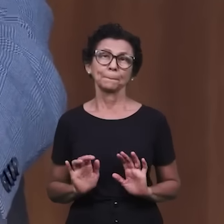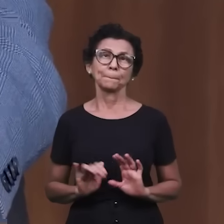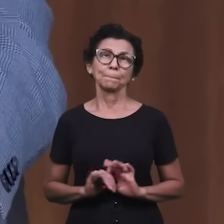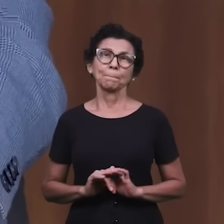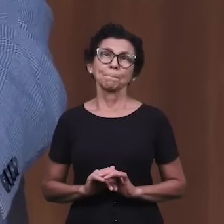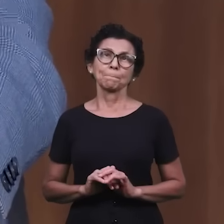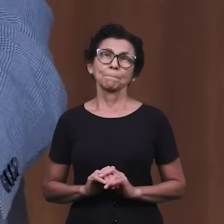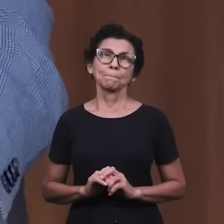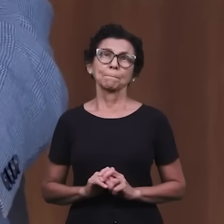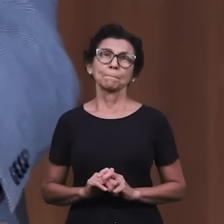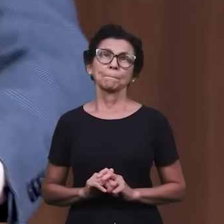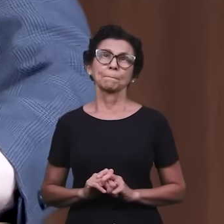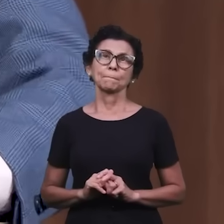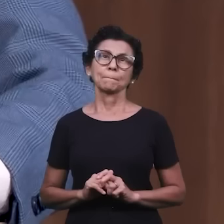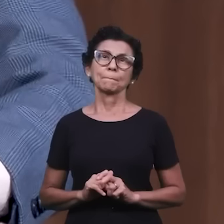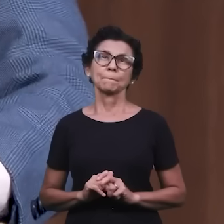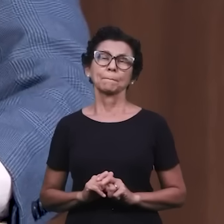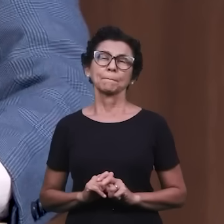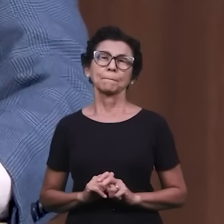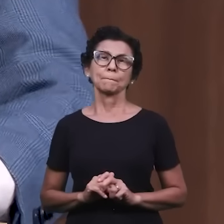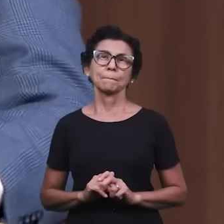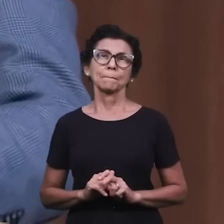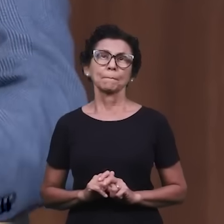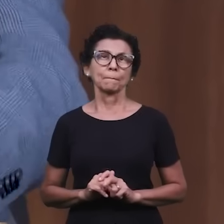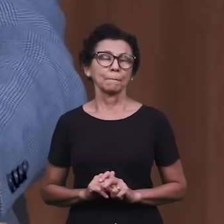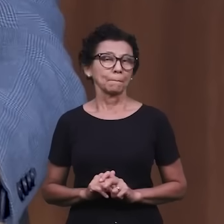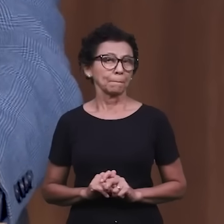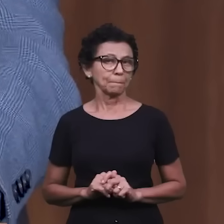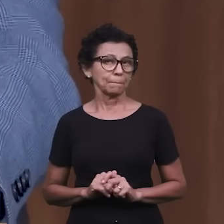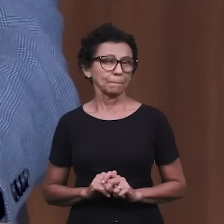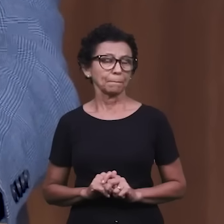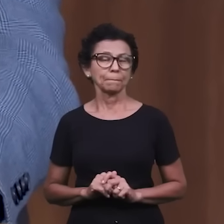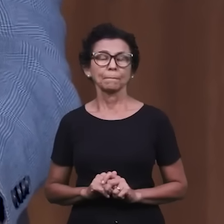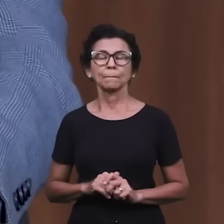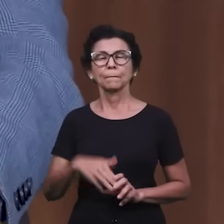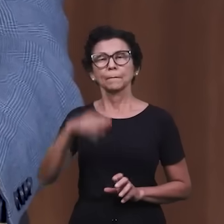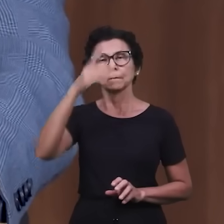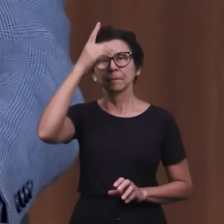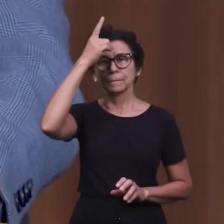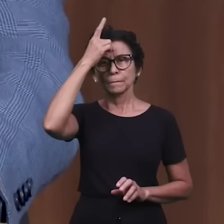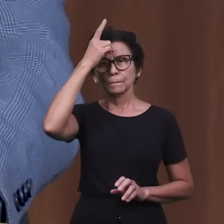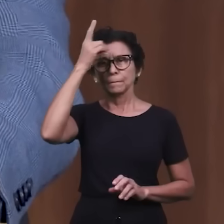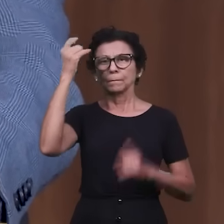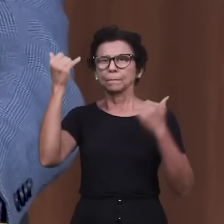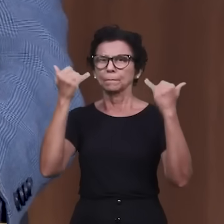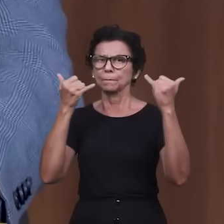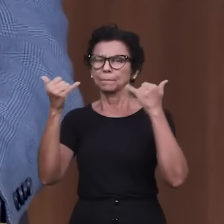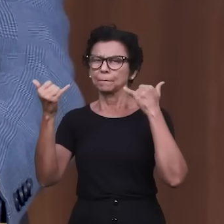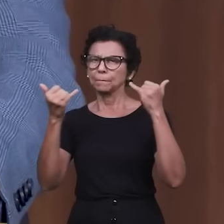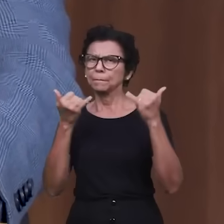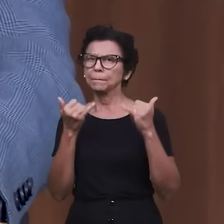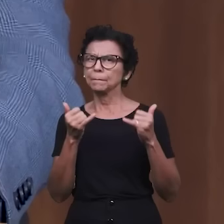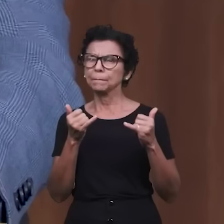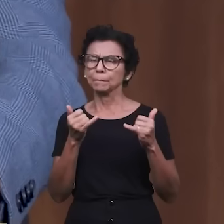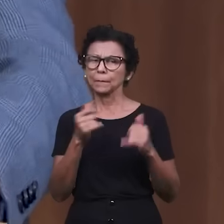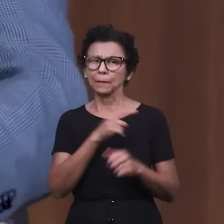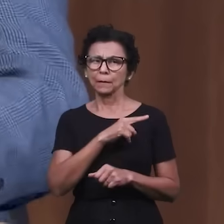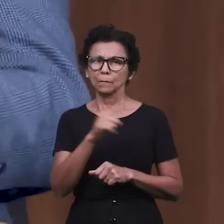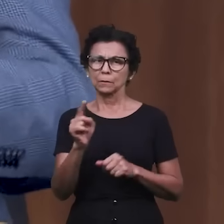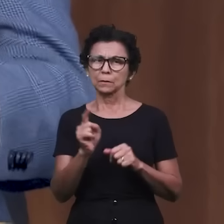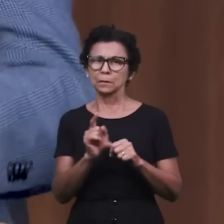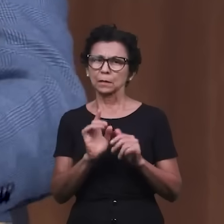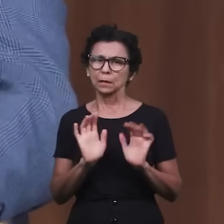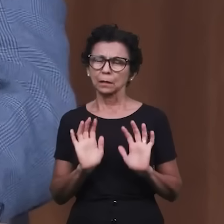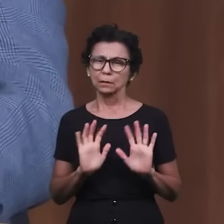Estrague tudo. Tá. O senhor está dando uma informação e vocês estão passando por cima de